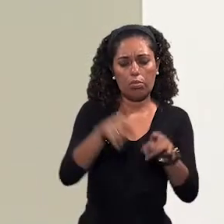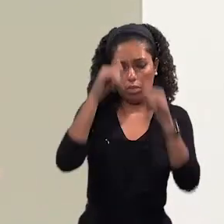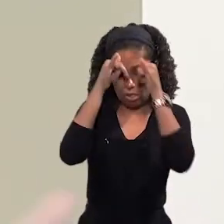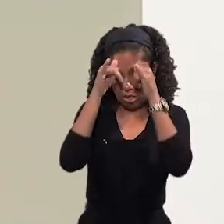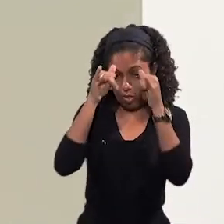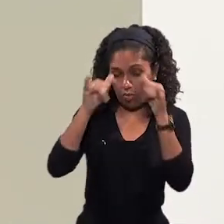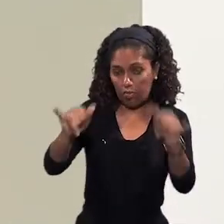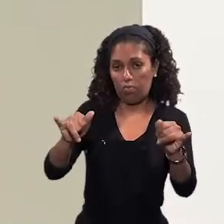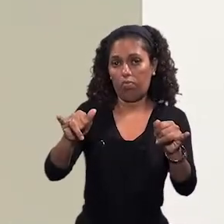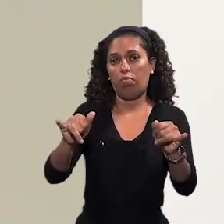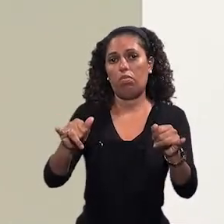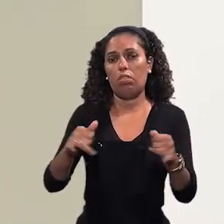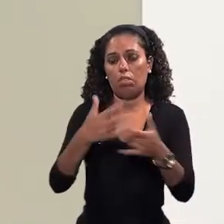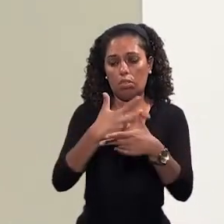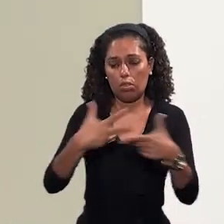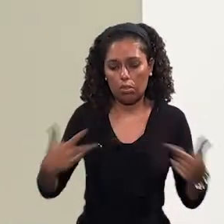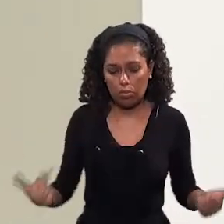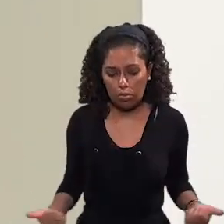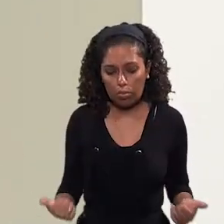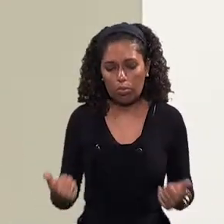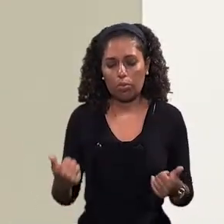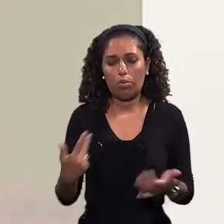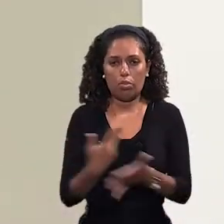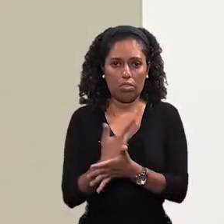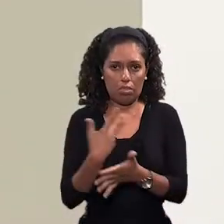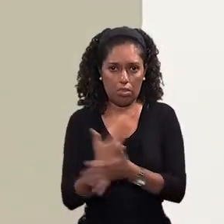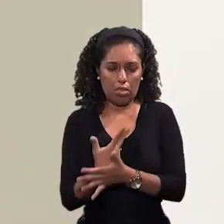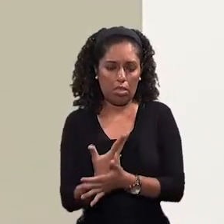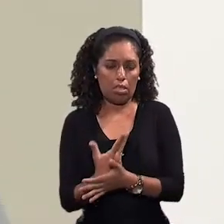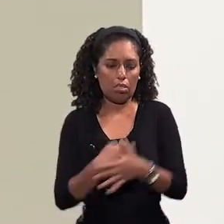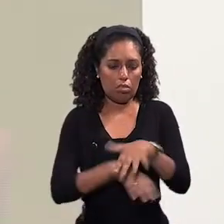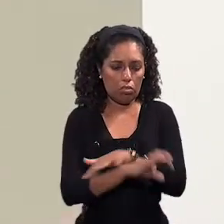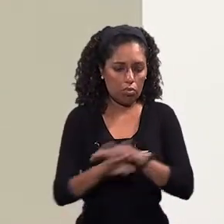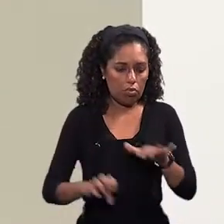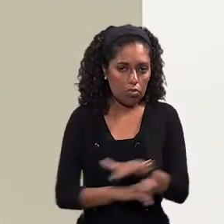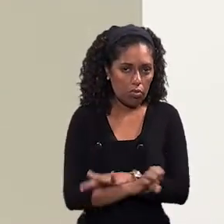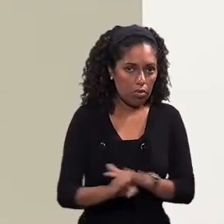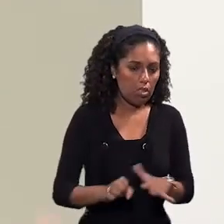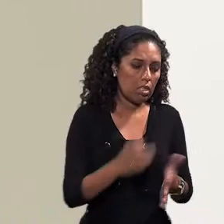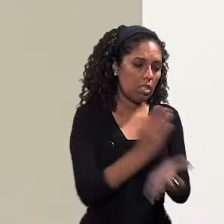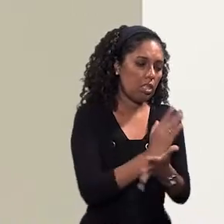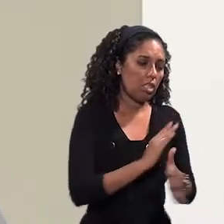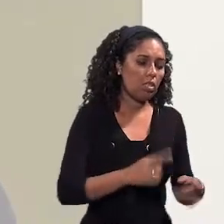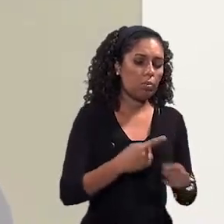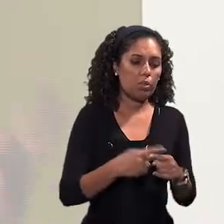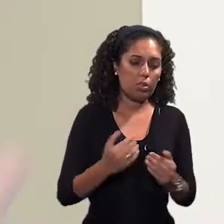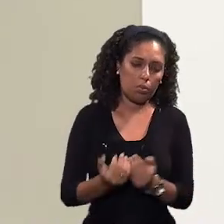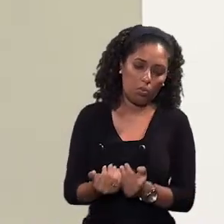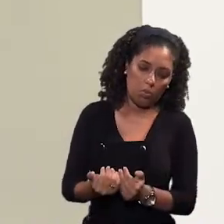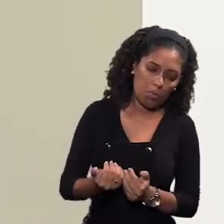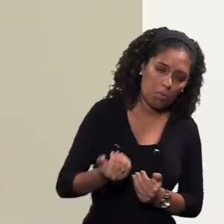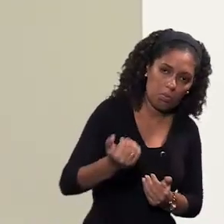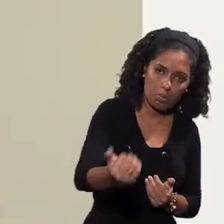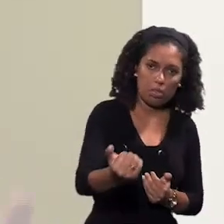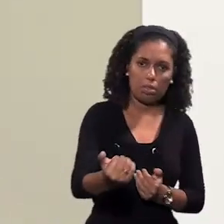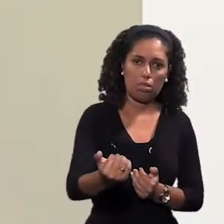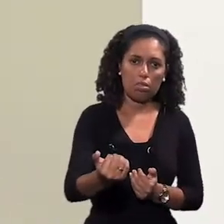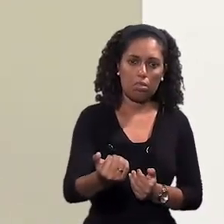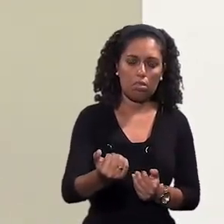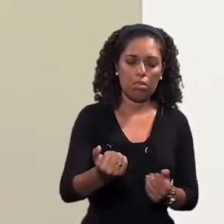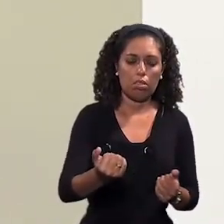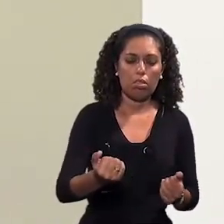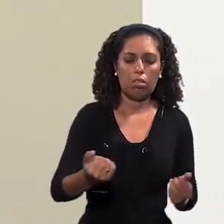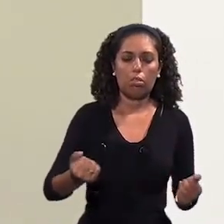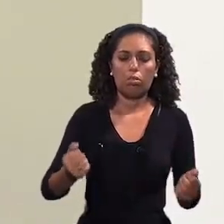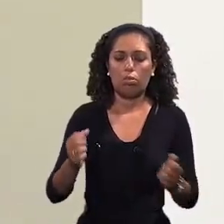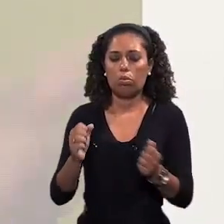essas cobranças interinstituições possam realmente evitar essas tragédias. Porque a partir disso, desse pacto que temos